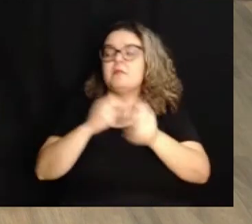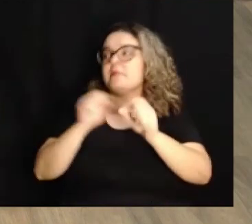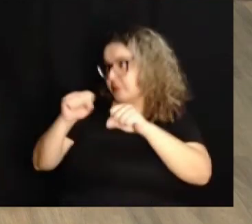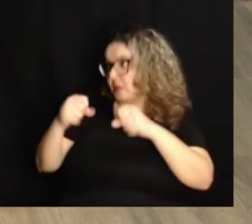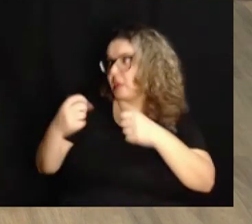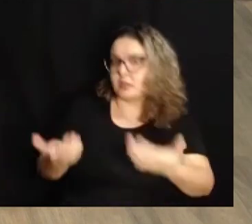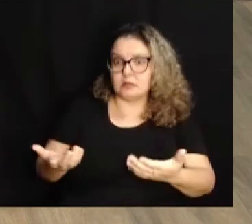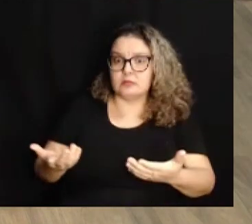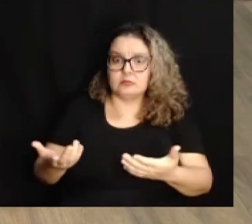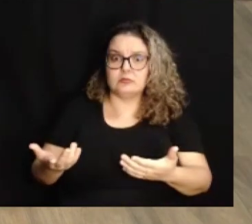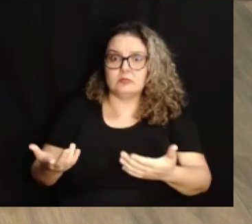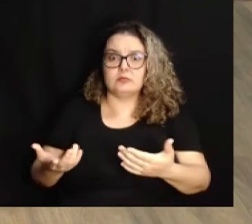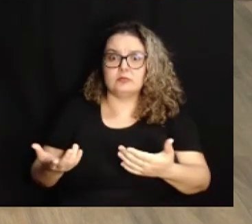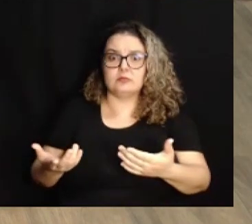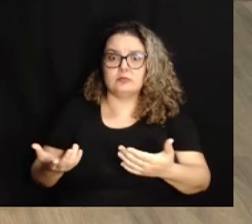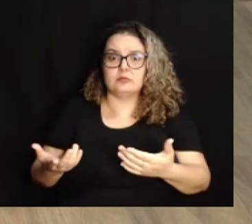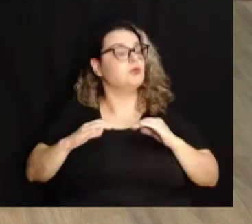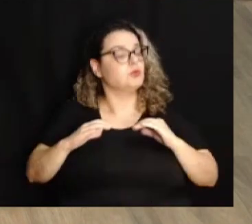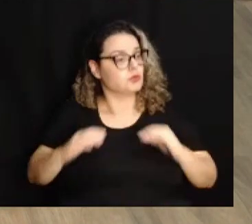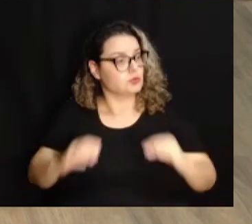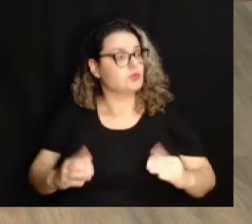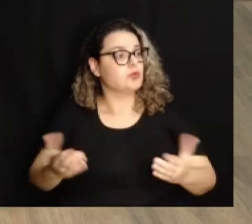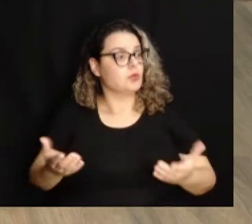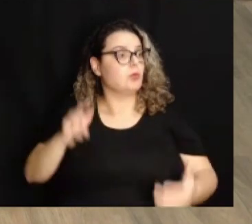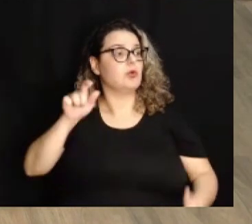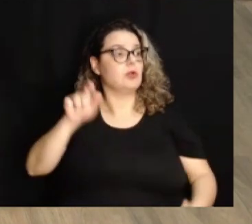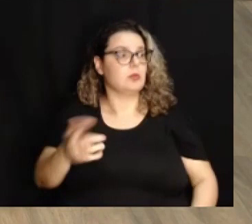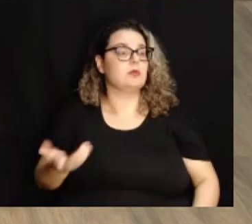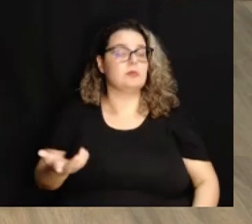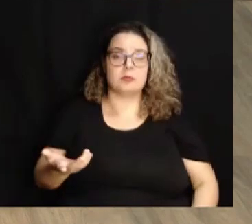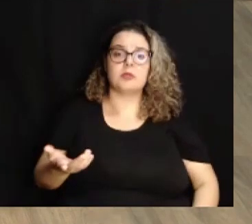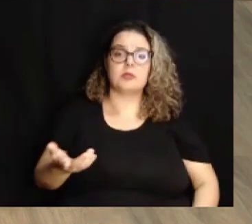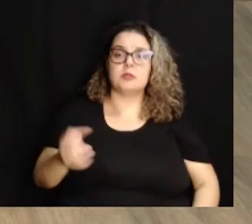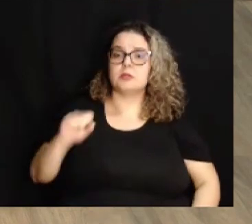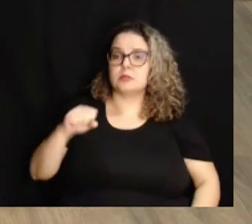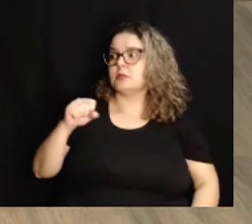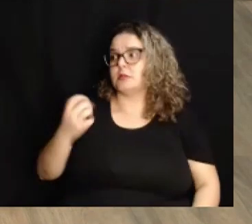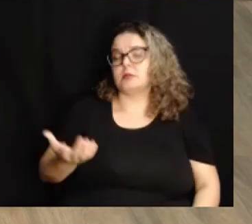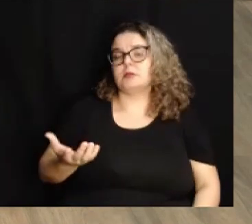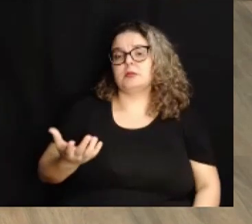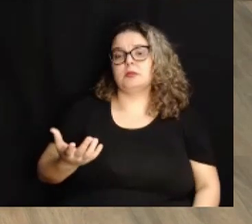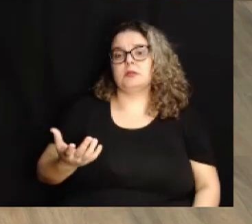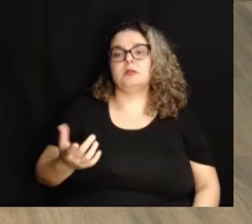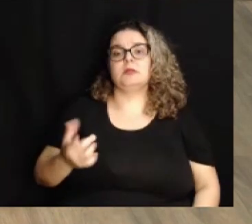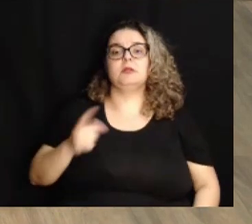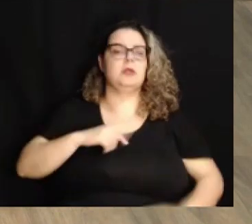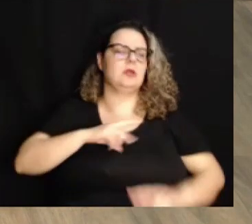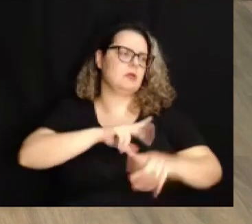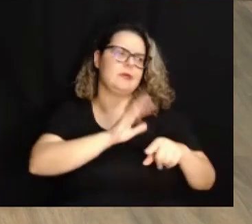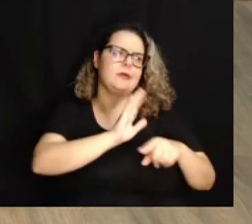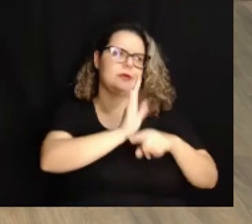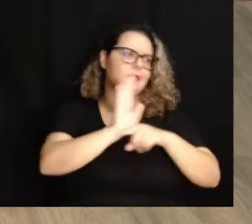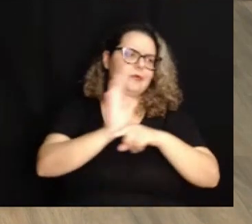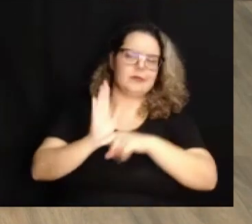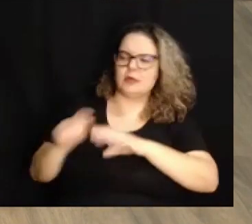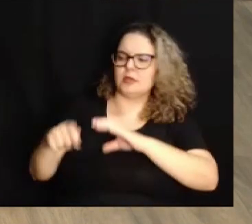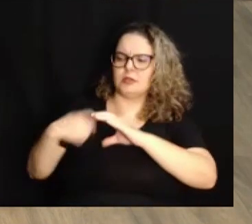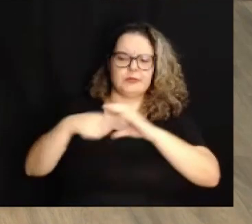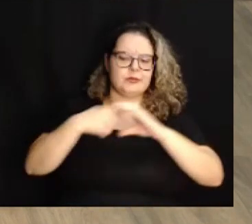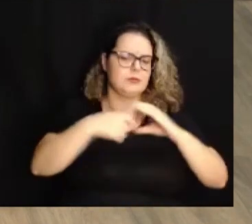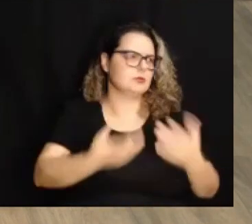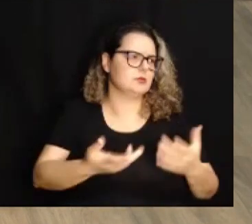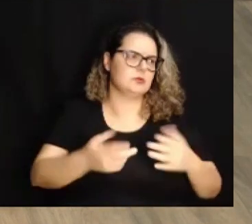no comportamento dessa pessoa, né, porque tem vários vídeos na internet que mostram que